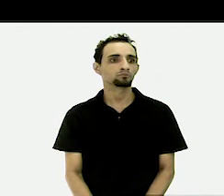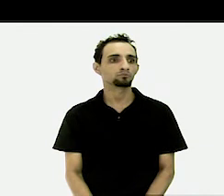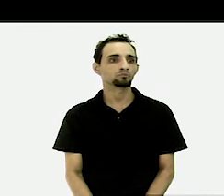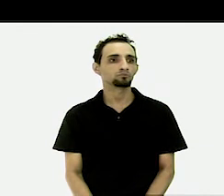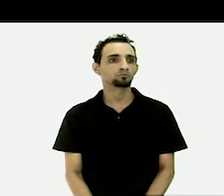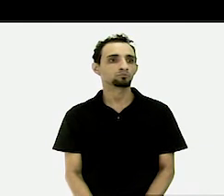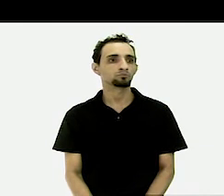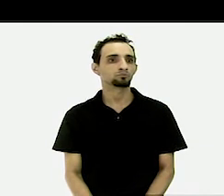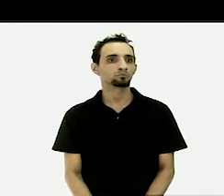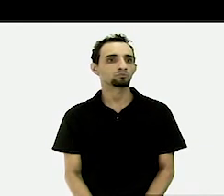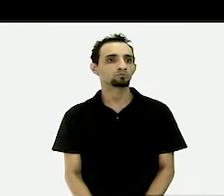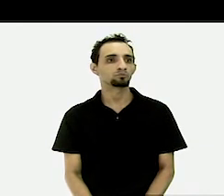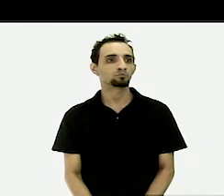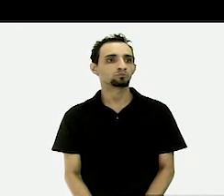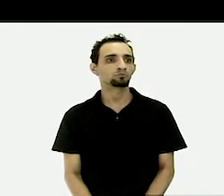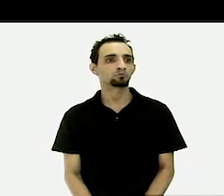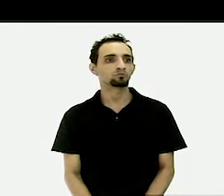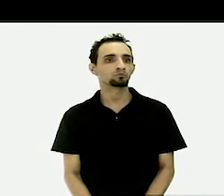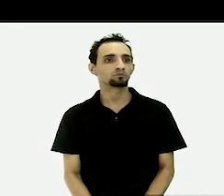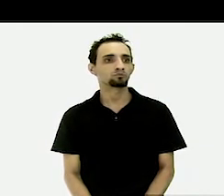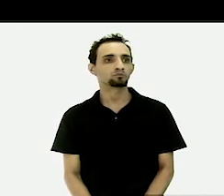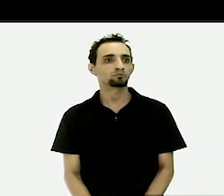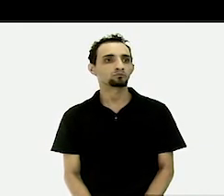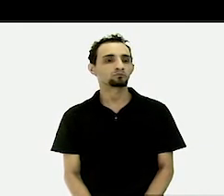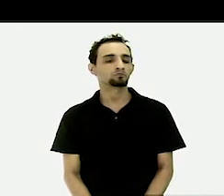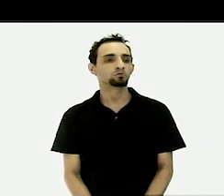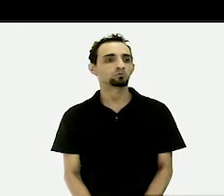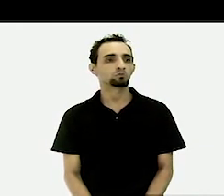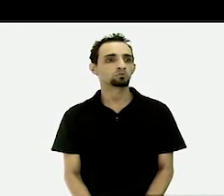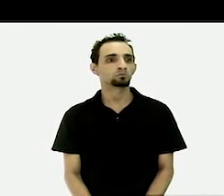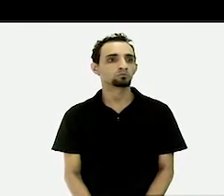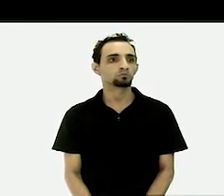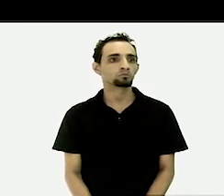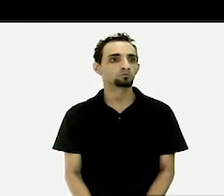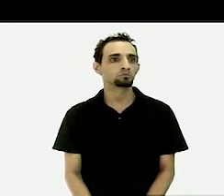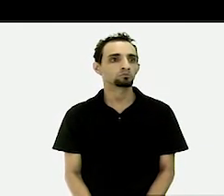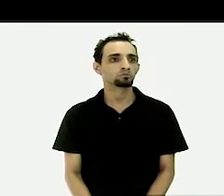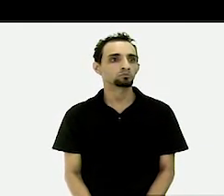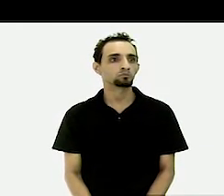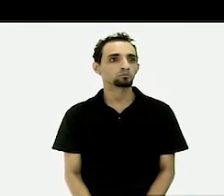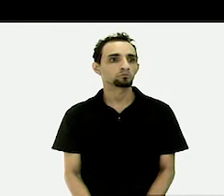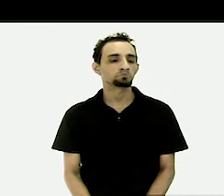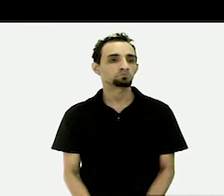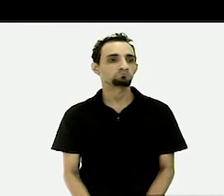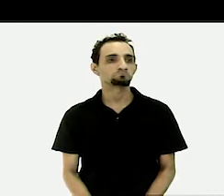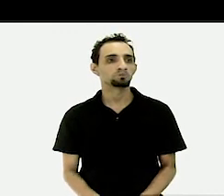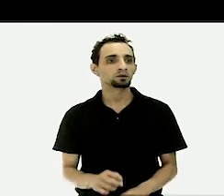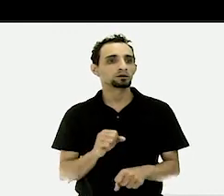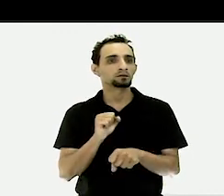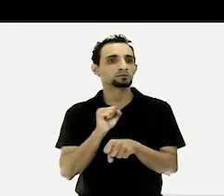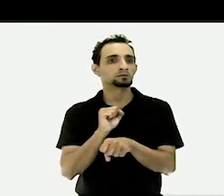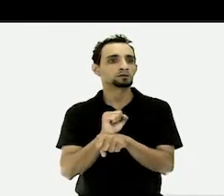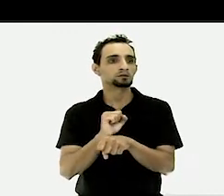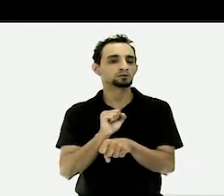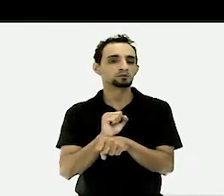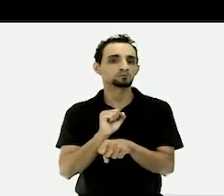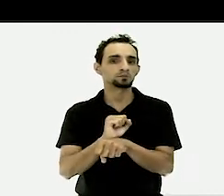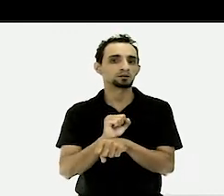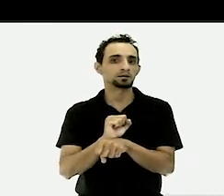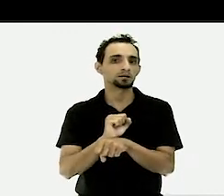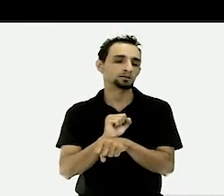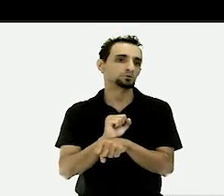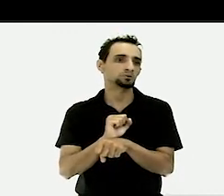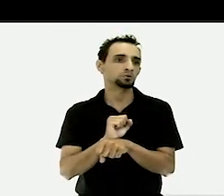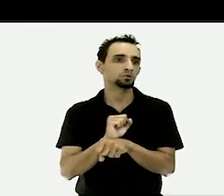realmente... ficamos felizes de saber que vai voltar a tomografia com contraste, sem contraste.